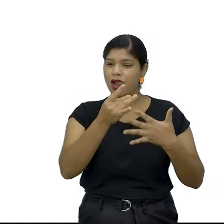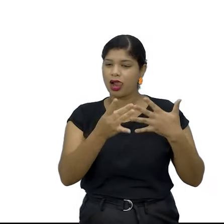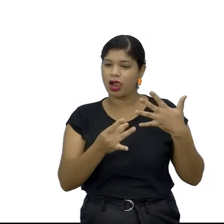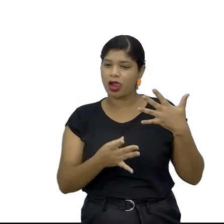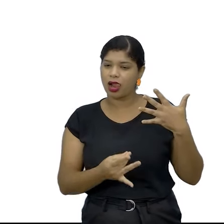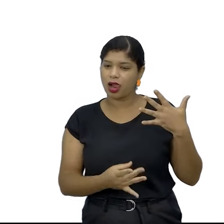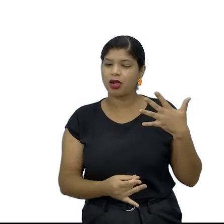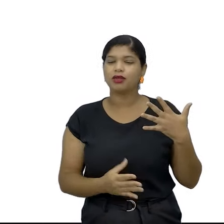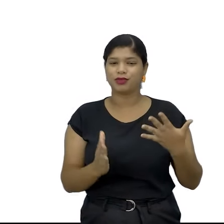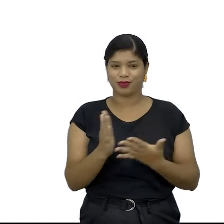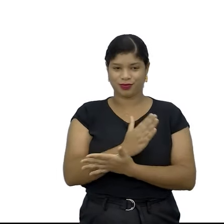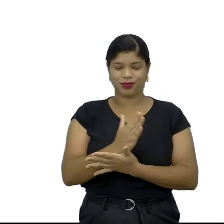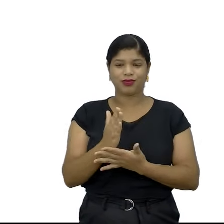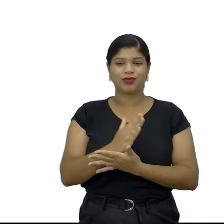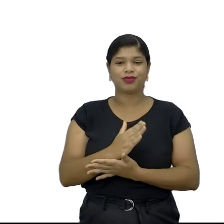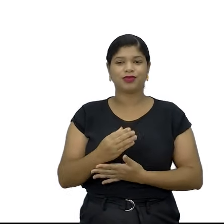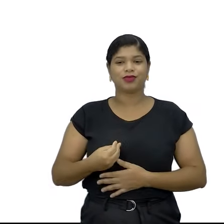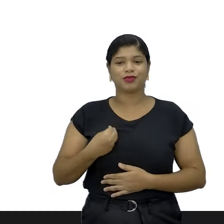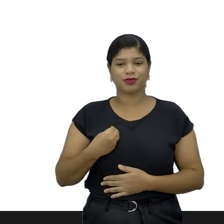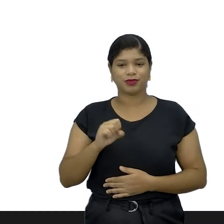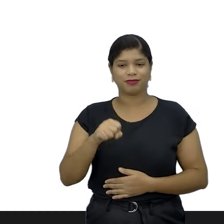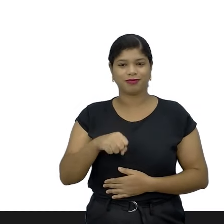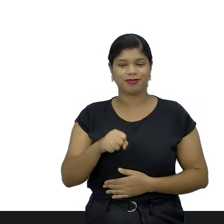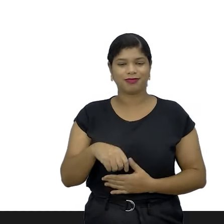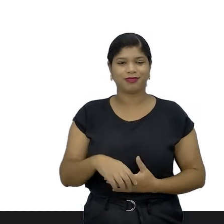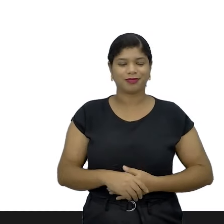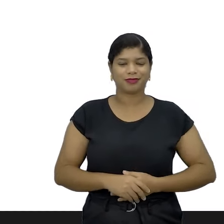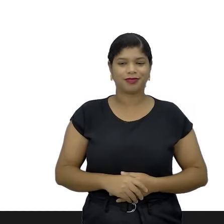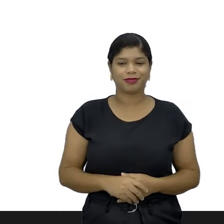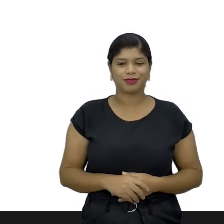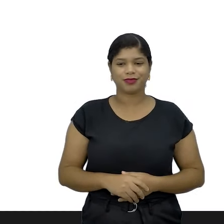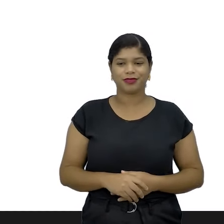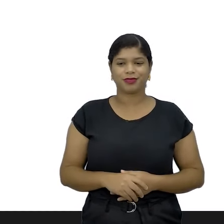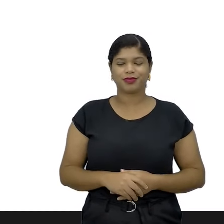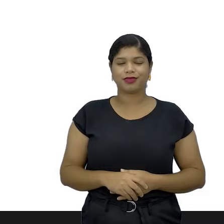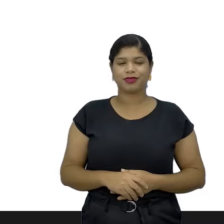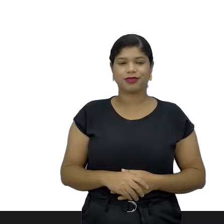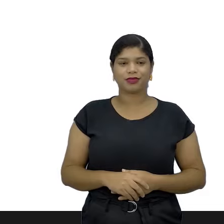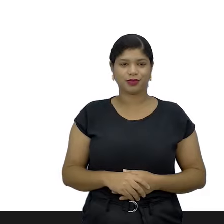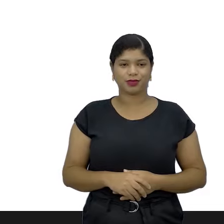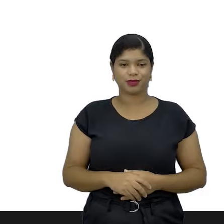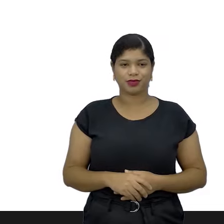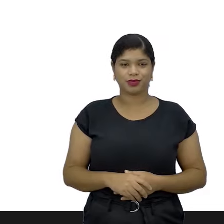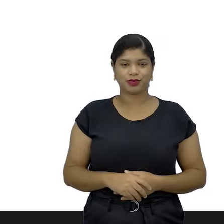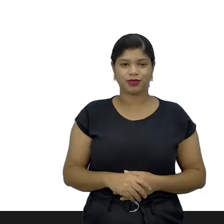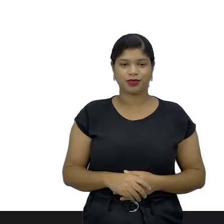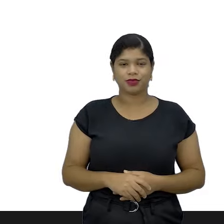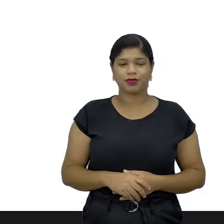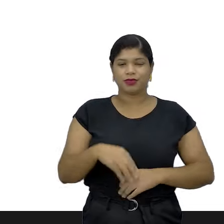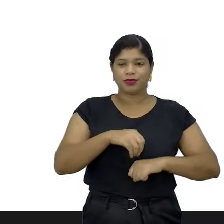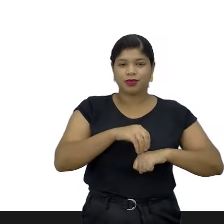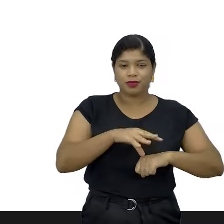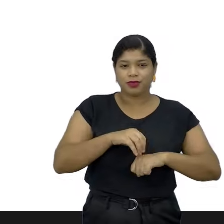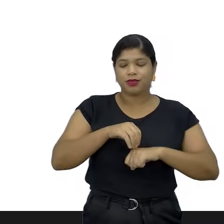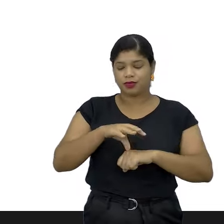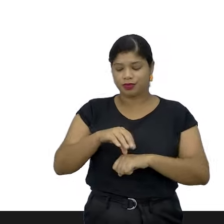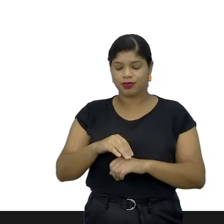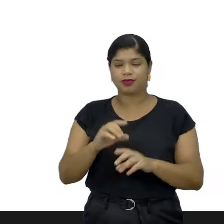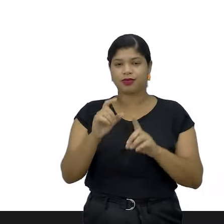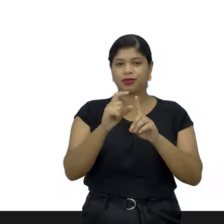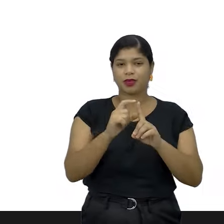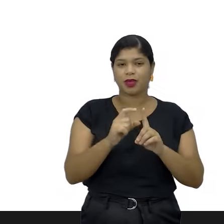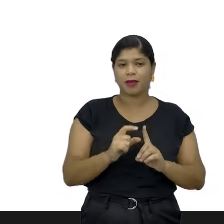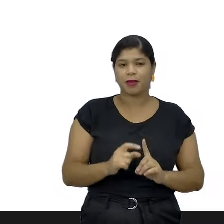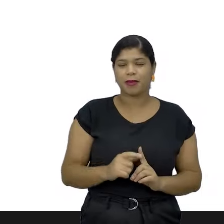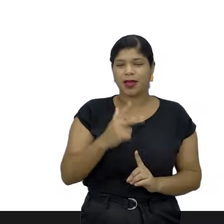detalhadamente algumas delas, ok? Bem, então, receitas, palavras com sabores